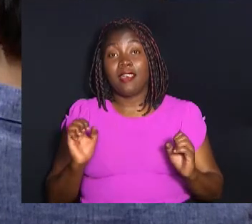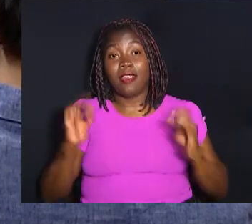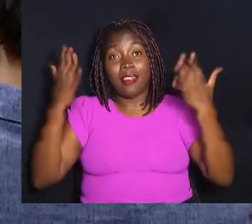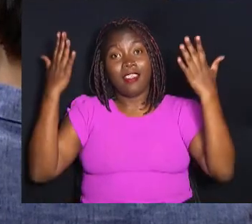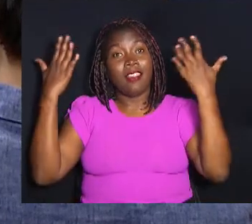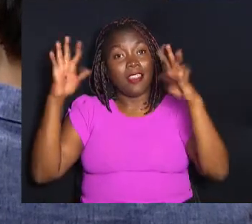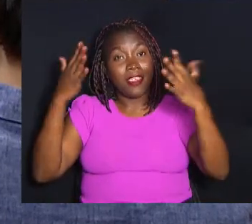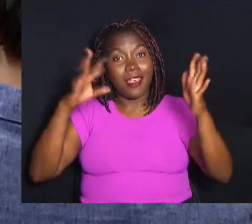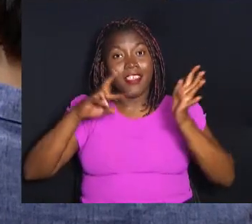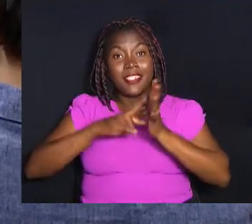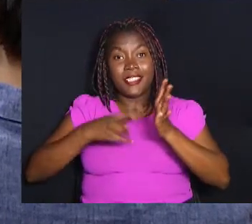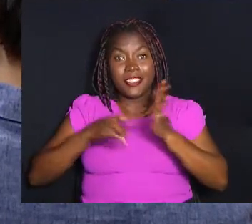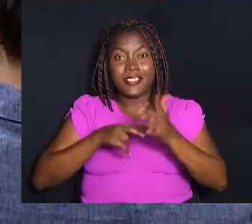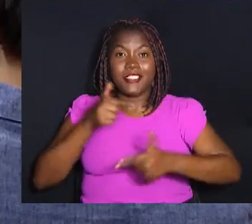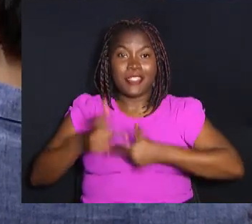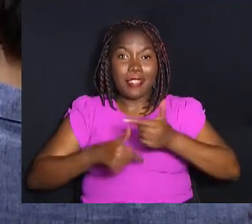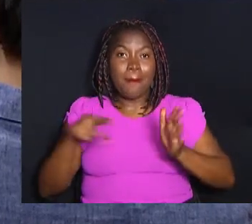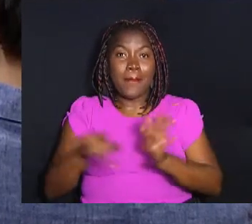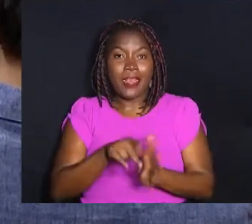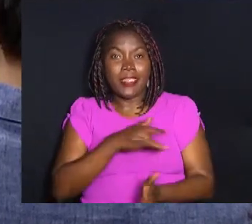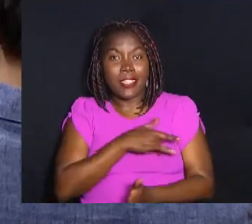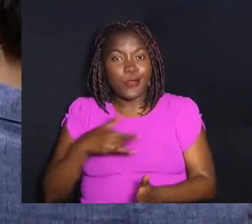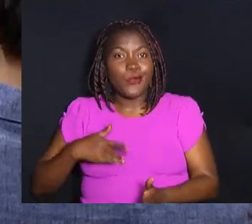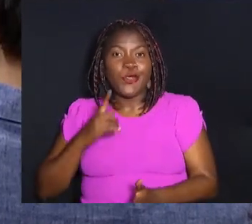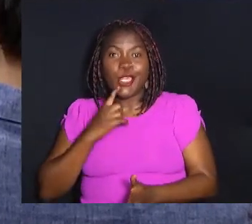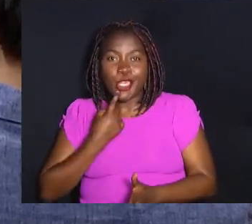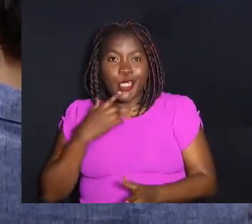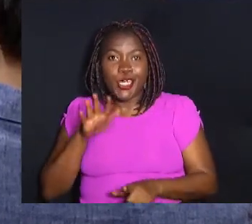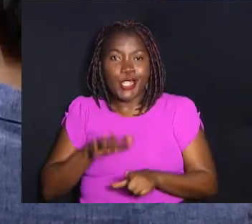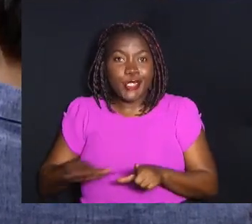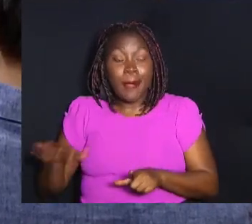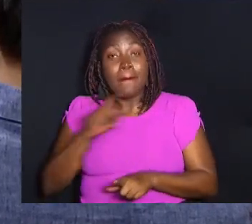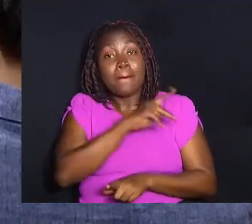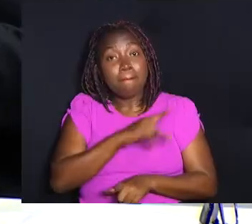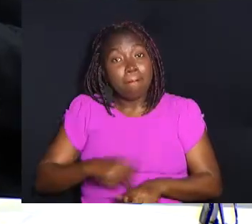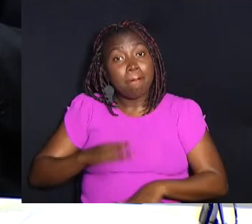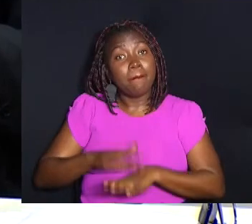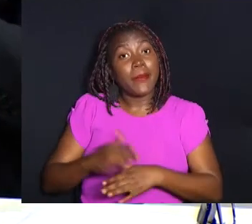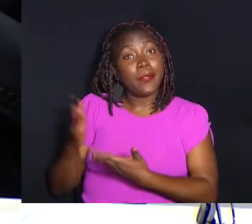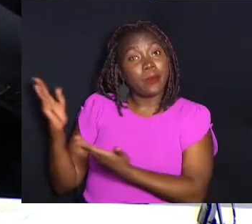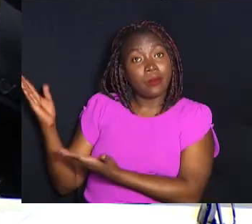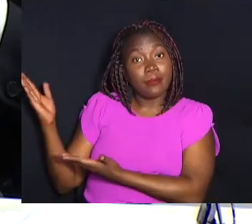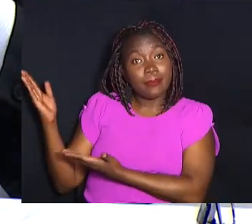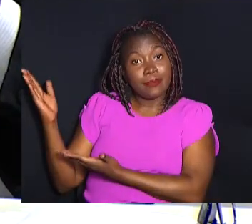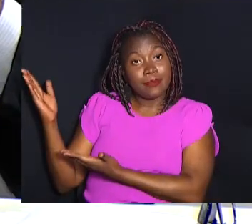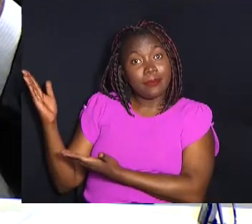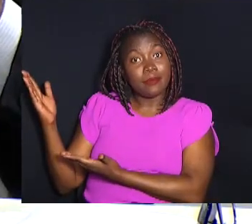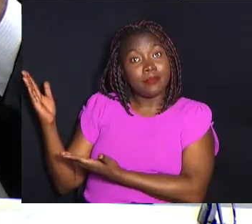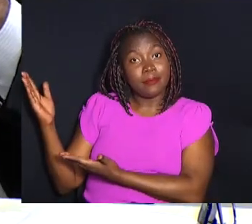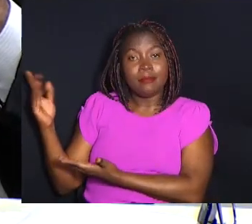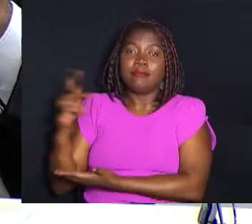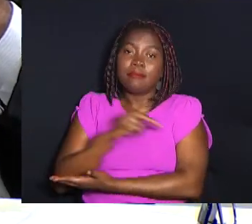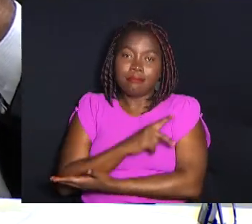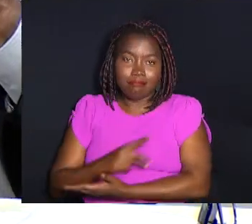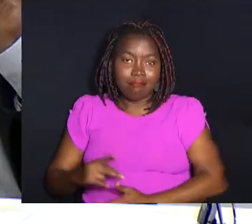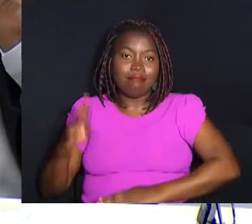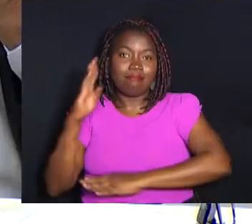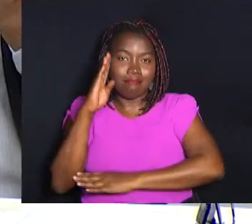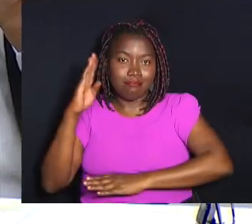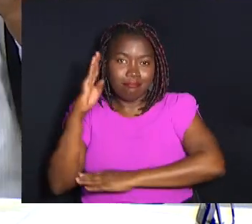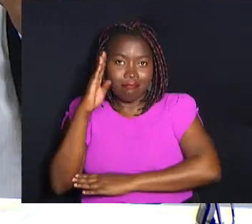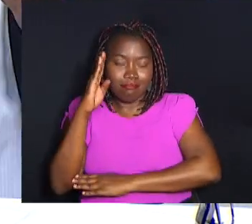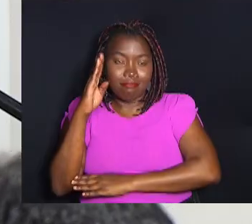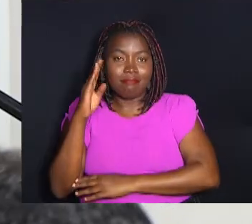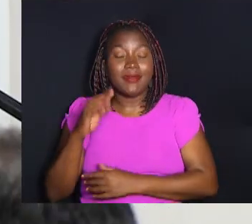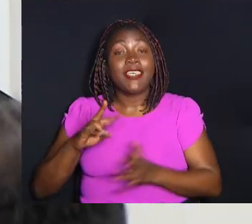a cerimônia em homenagem ao sindicato dos trabalhadores da Saúde de Campinas e região foi presidida pelo vereador luí Rossini presidente